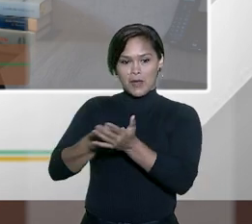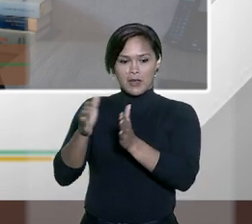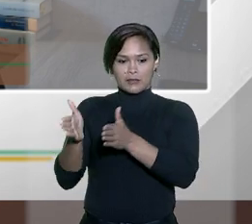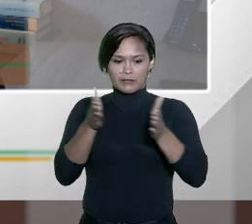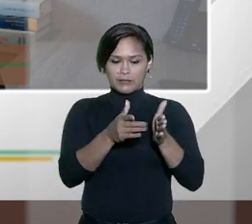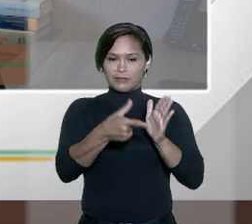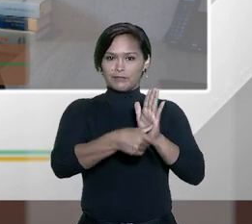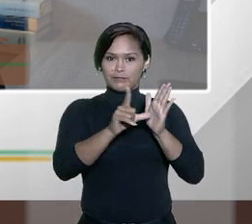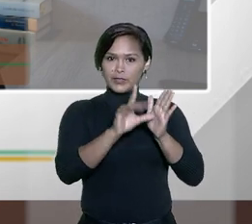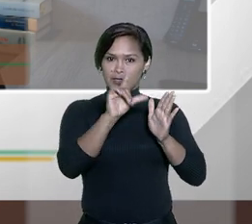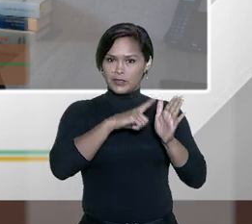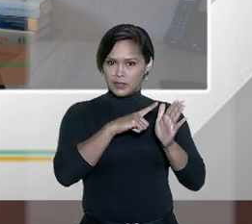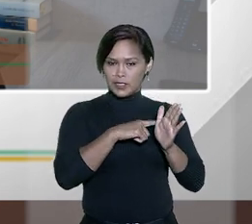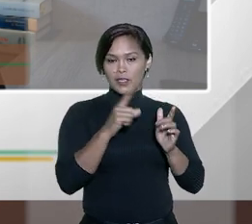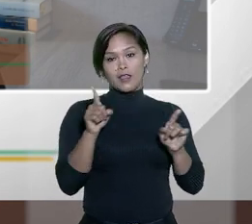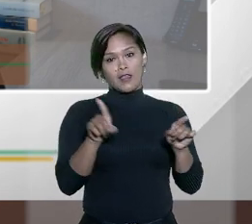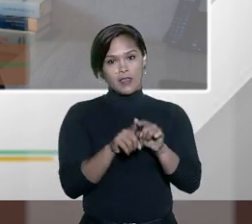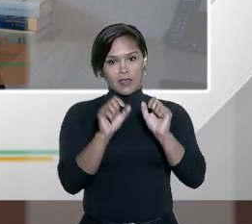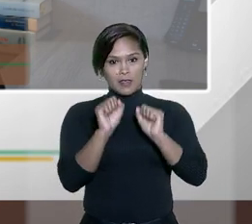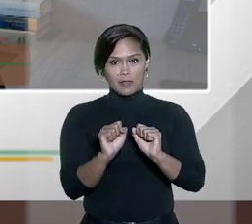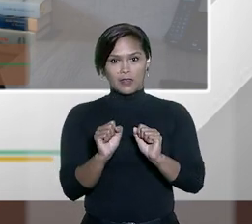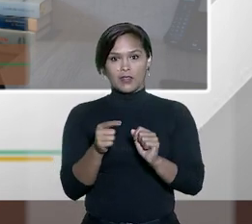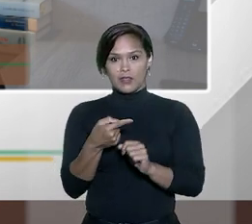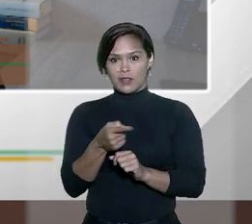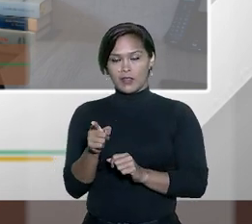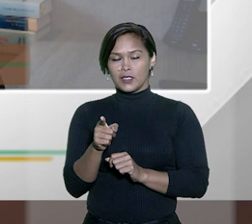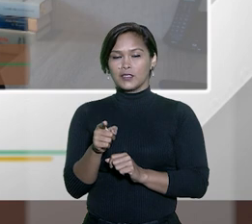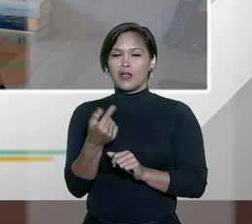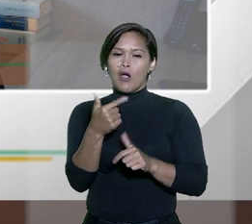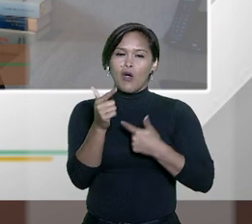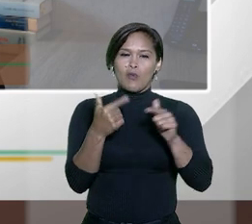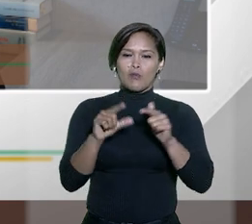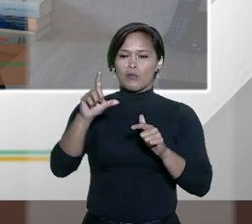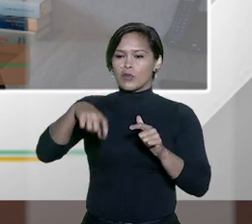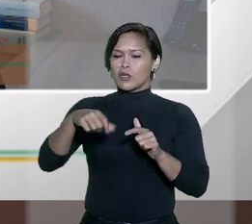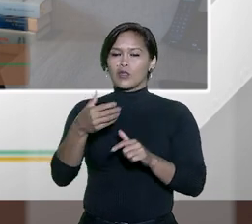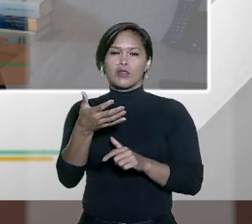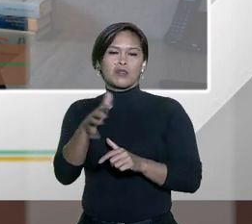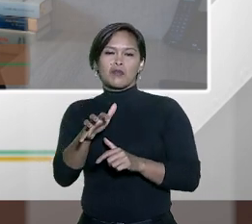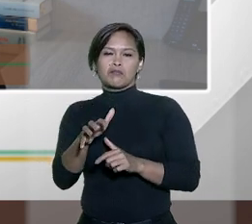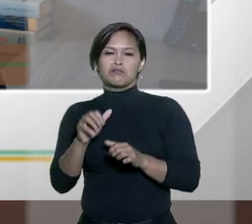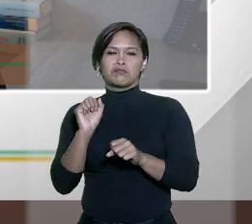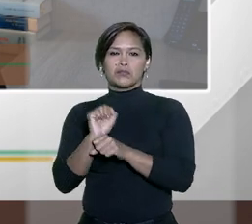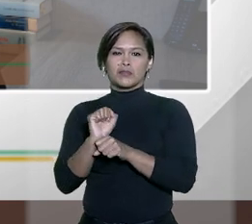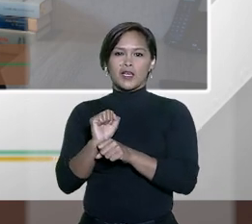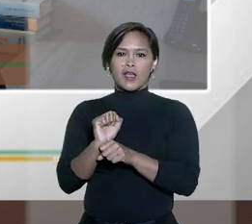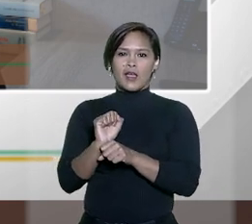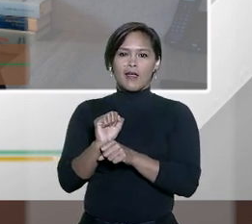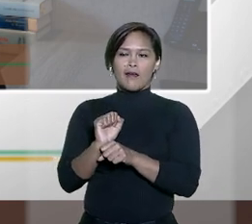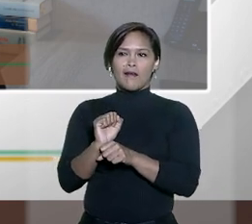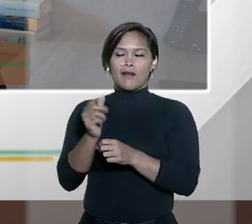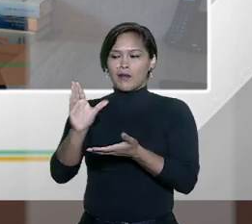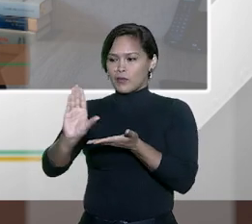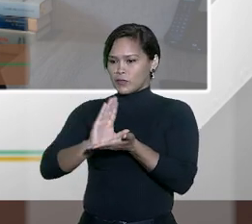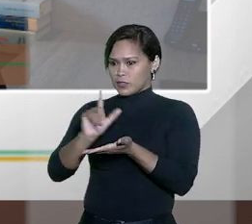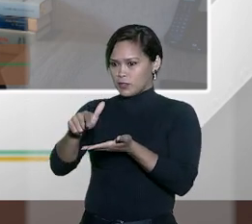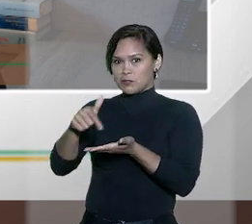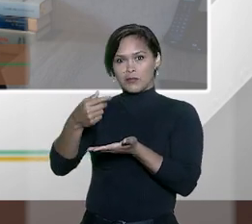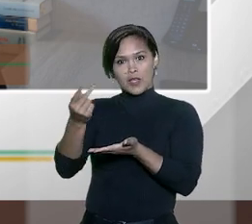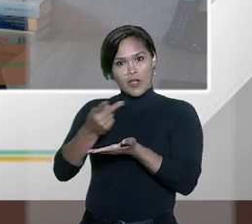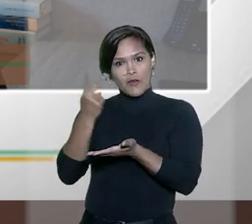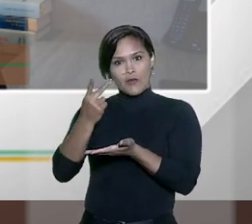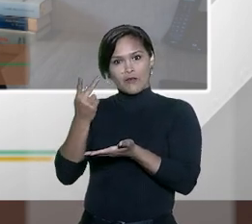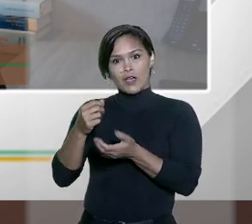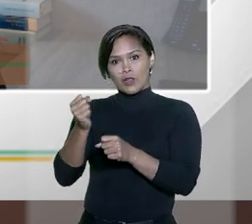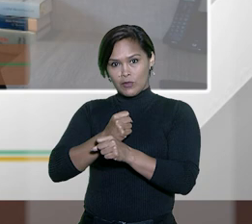Além disso, eventualmente, se algum credor não queira esperar o recebimento do precatório